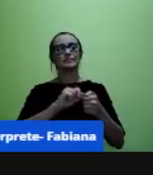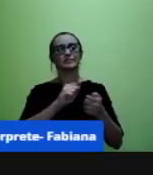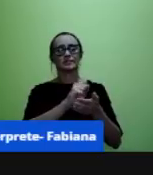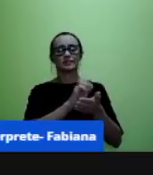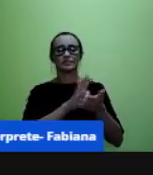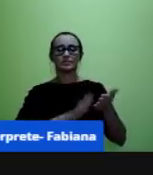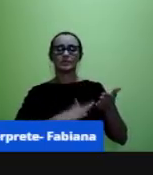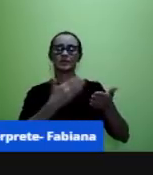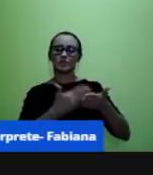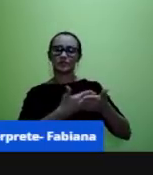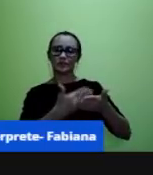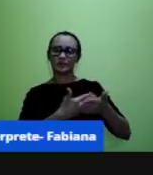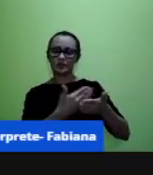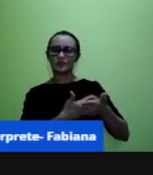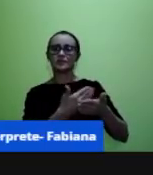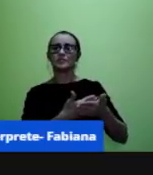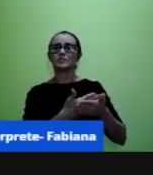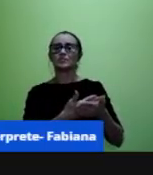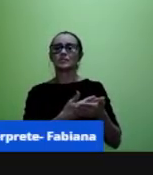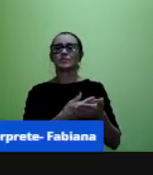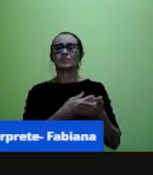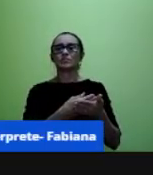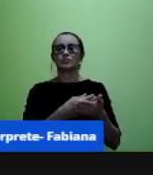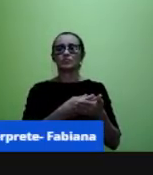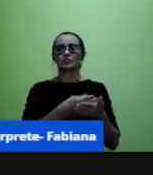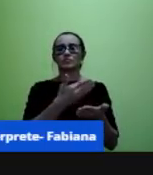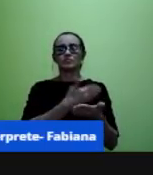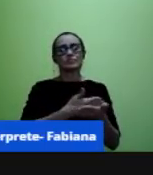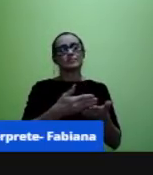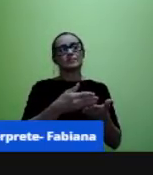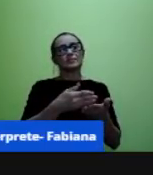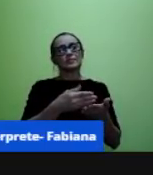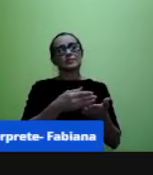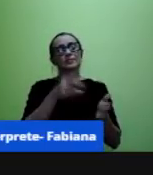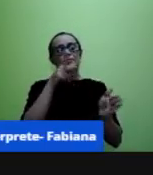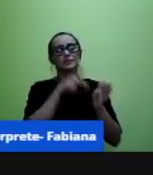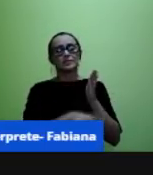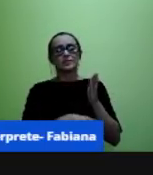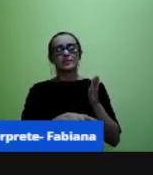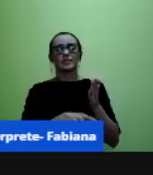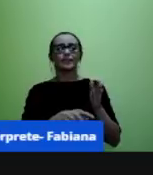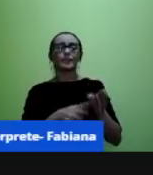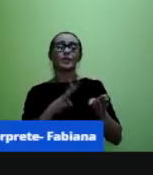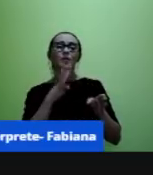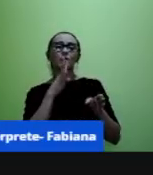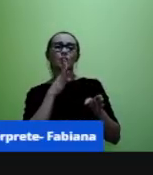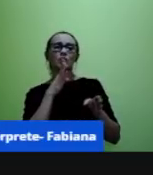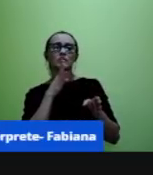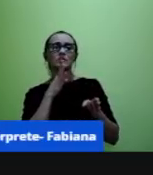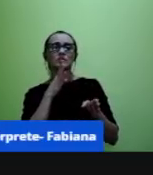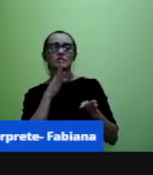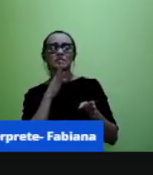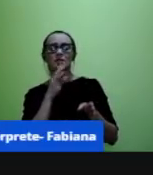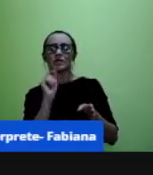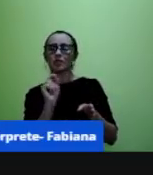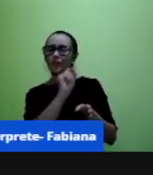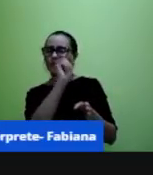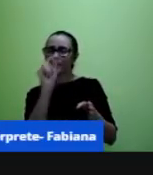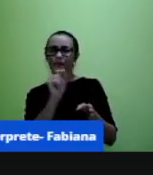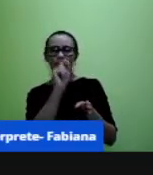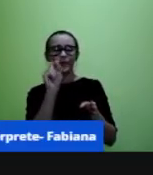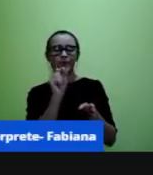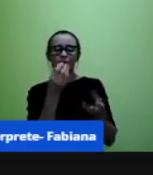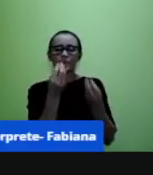já planejando, né? Então, vocês têm que conhecer a realidade e as necessidades da sua turma.